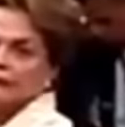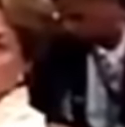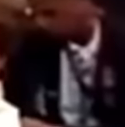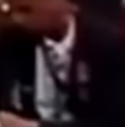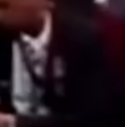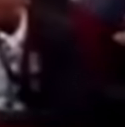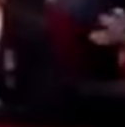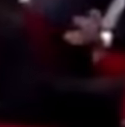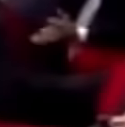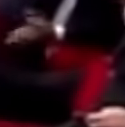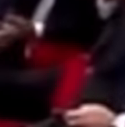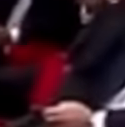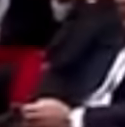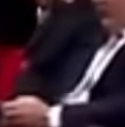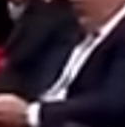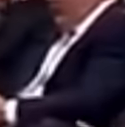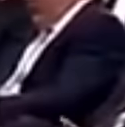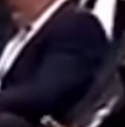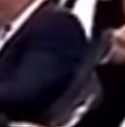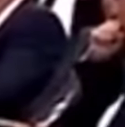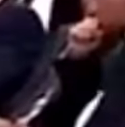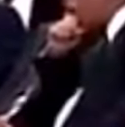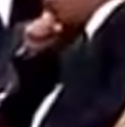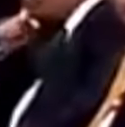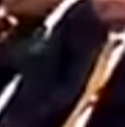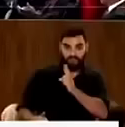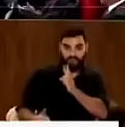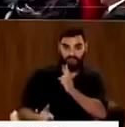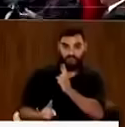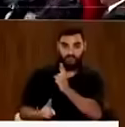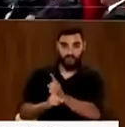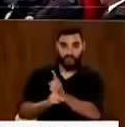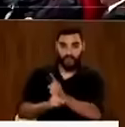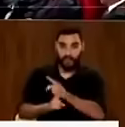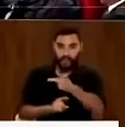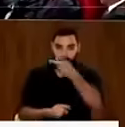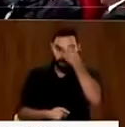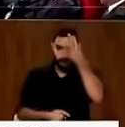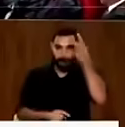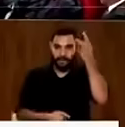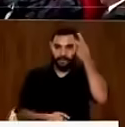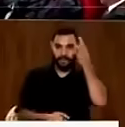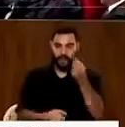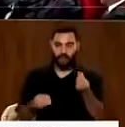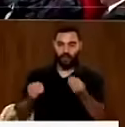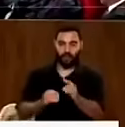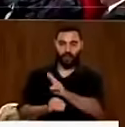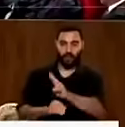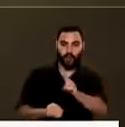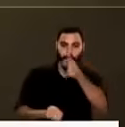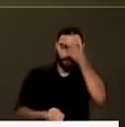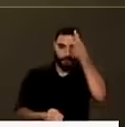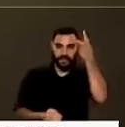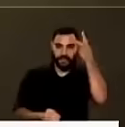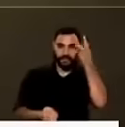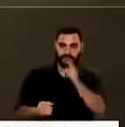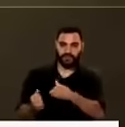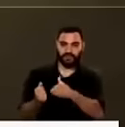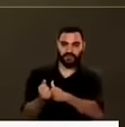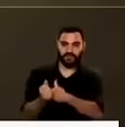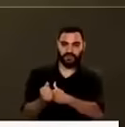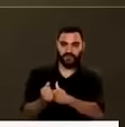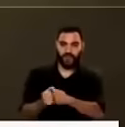principalmente daquelas escondidas no covarde anonimato das redes sociais, as famosas fake